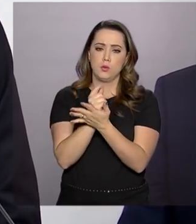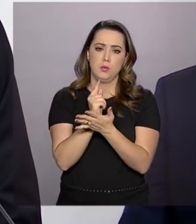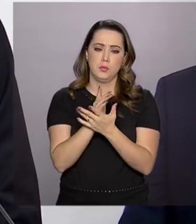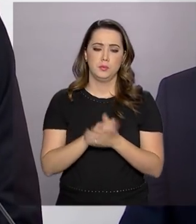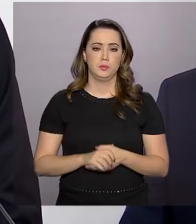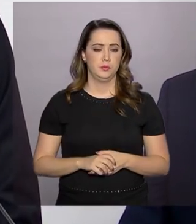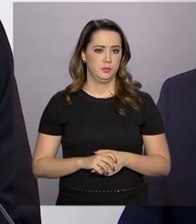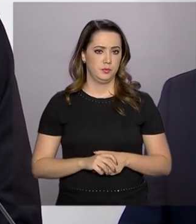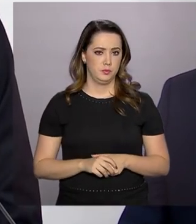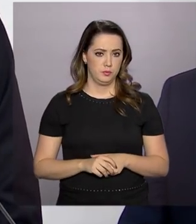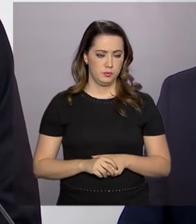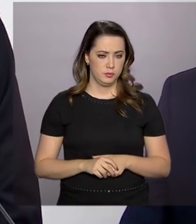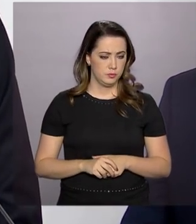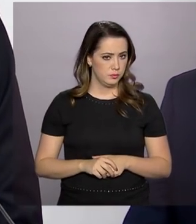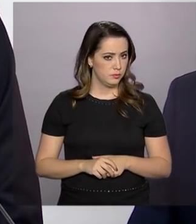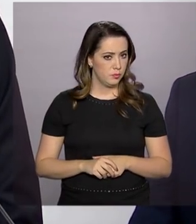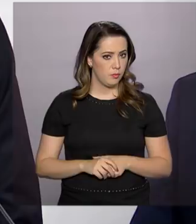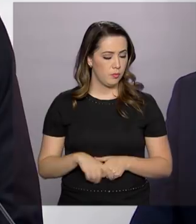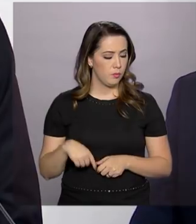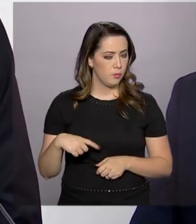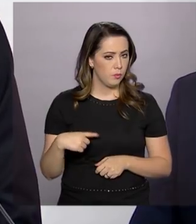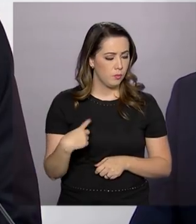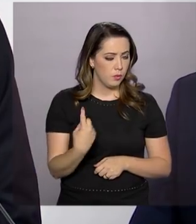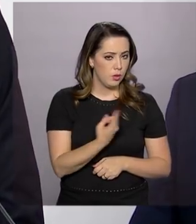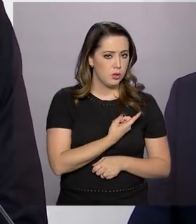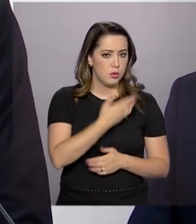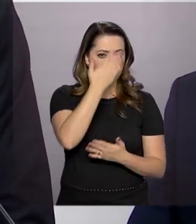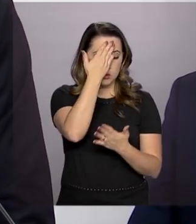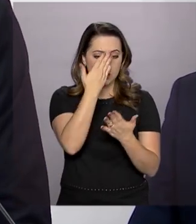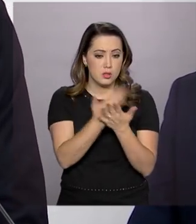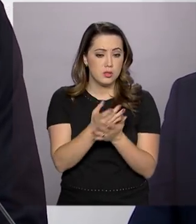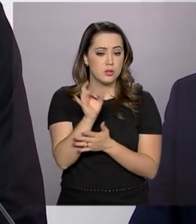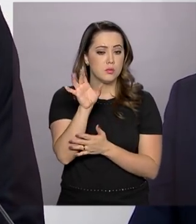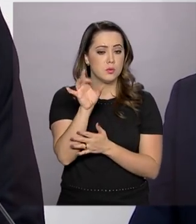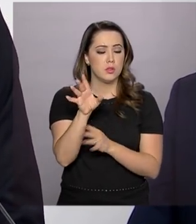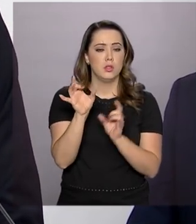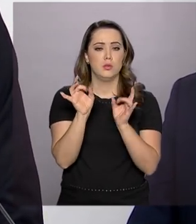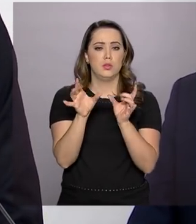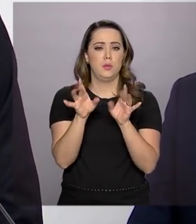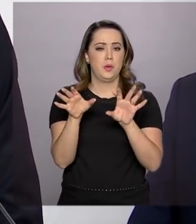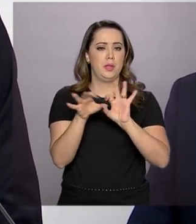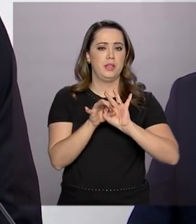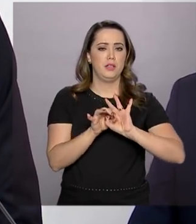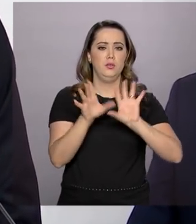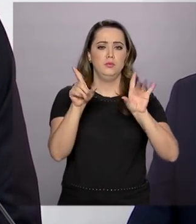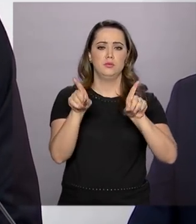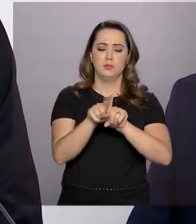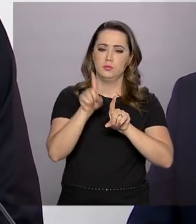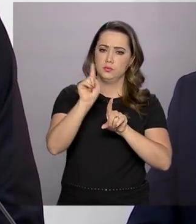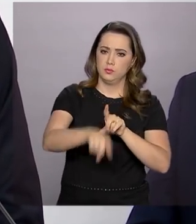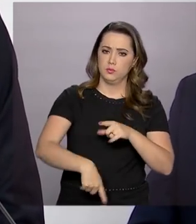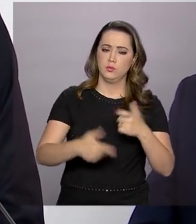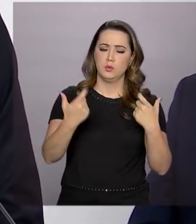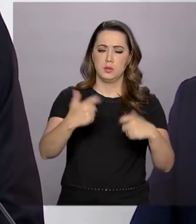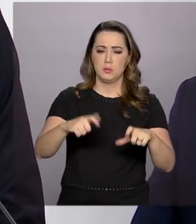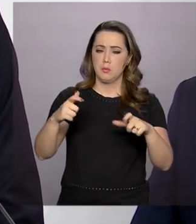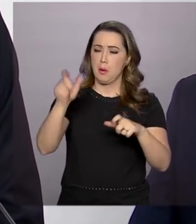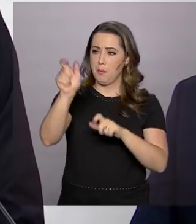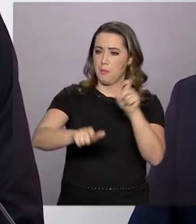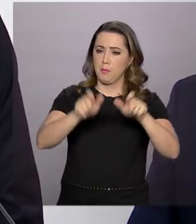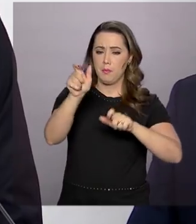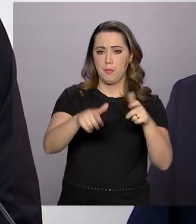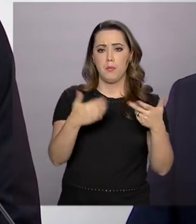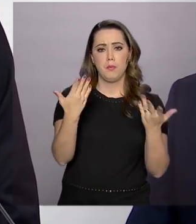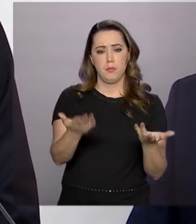acreditamos que somente o livre comércio, onde o indivíduo é